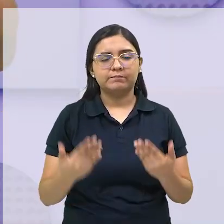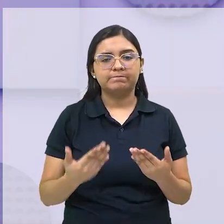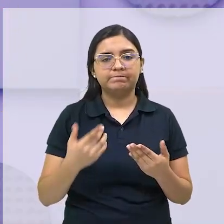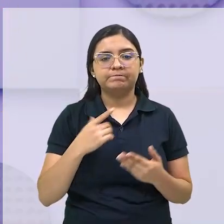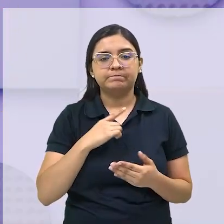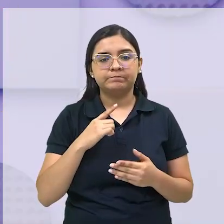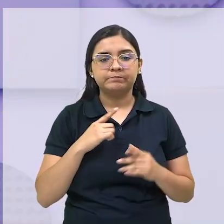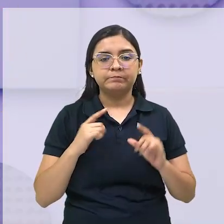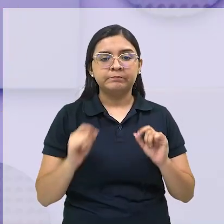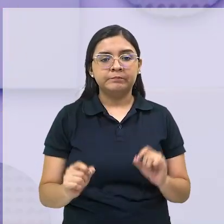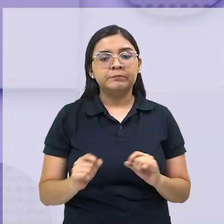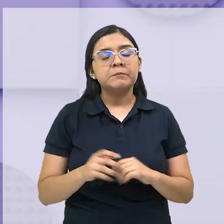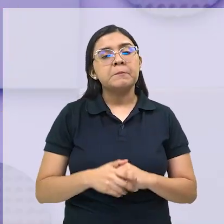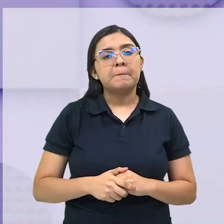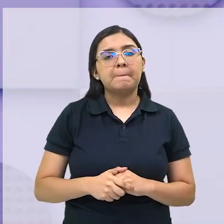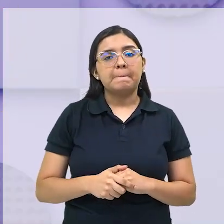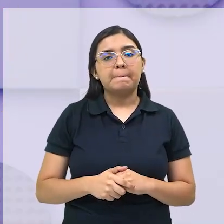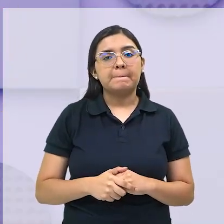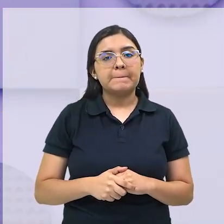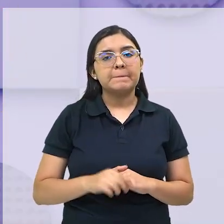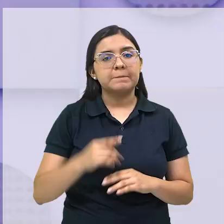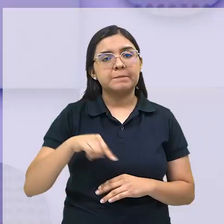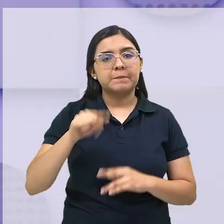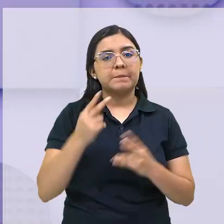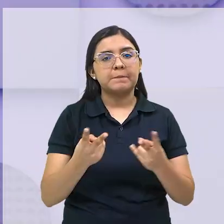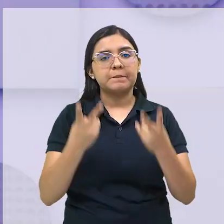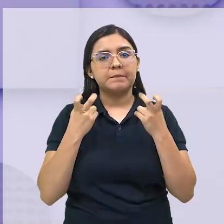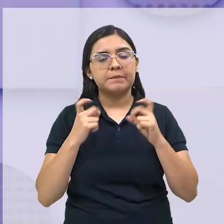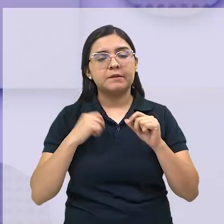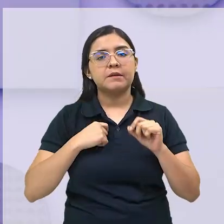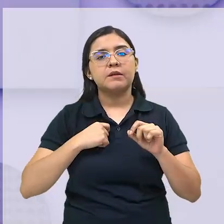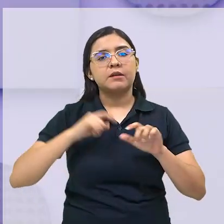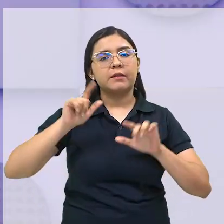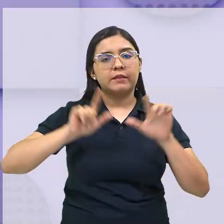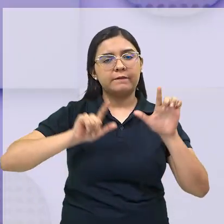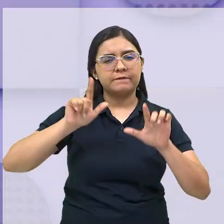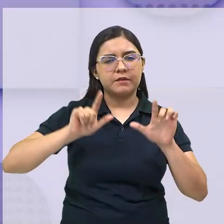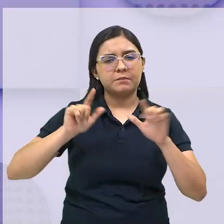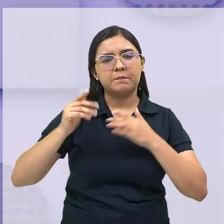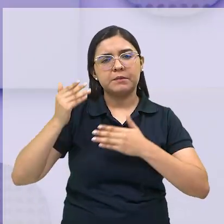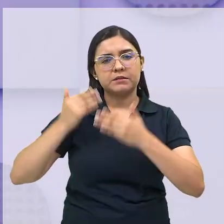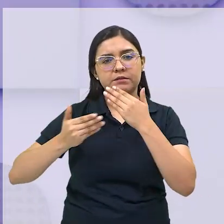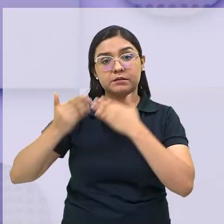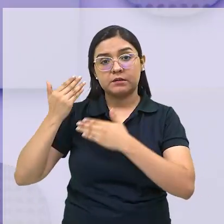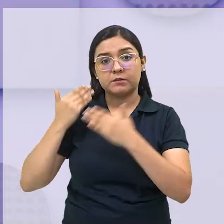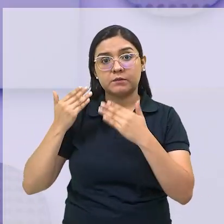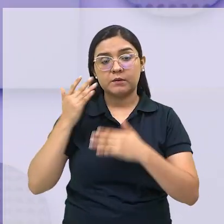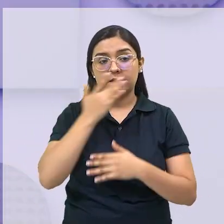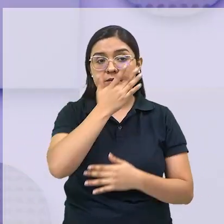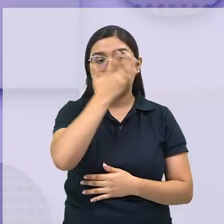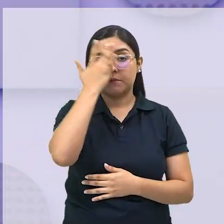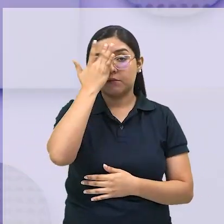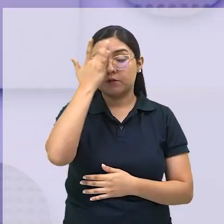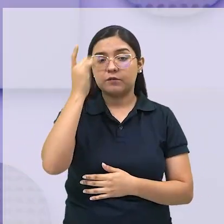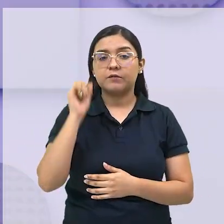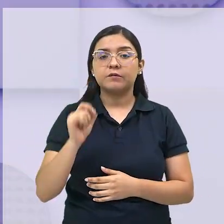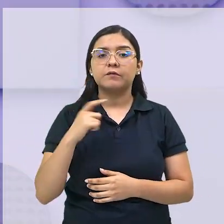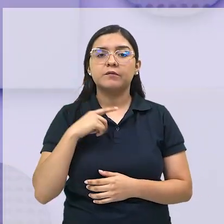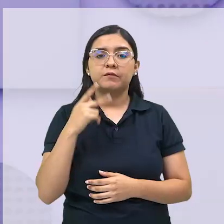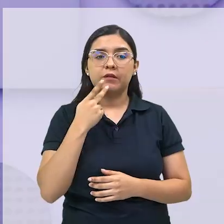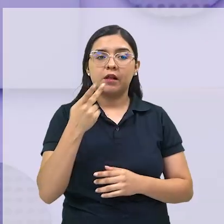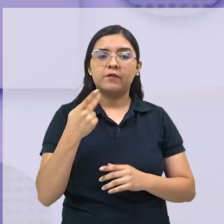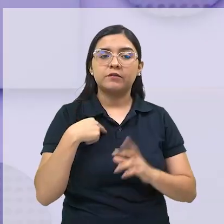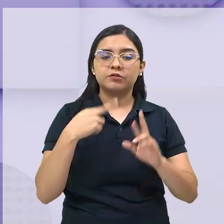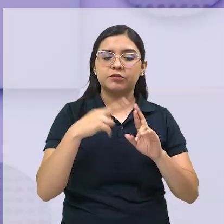até de maneira jocosa, você pode ver programas de televisão antigos que o pessoal falava, por exemplo,